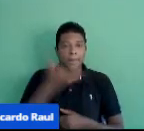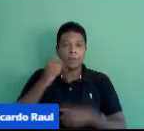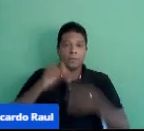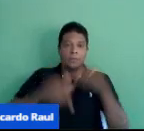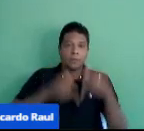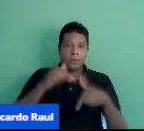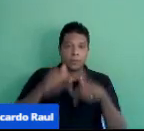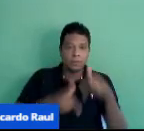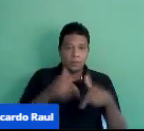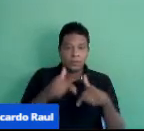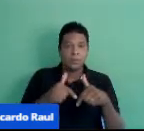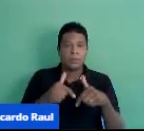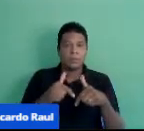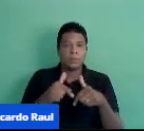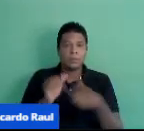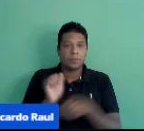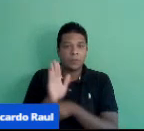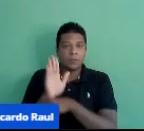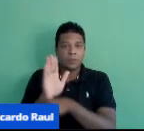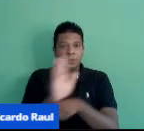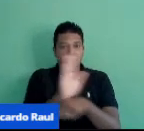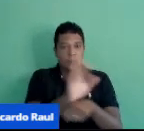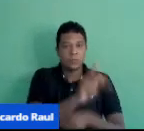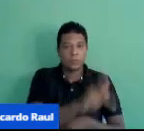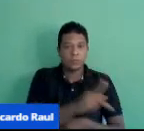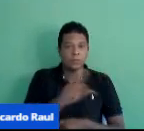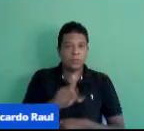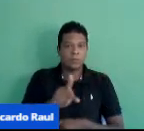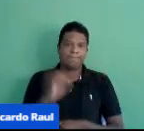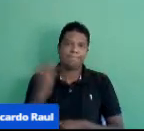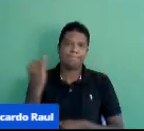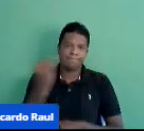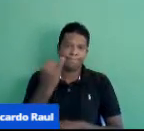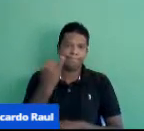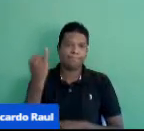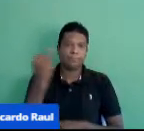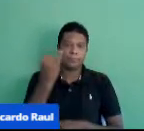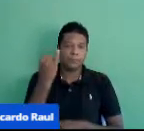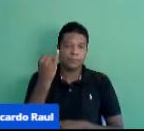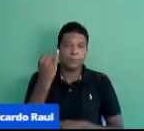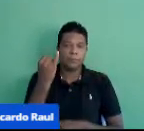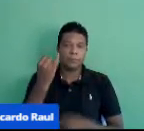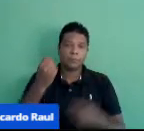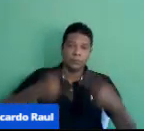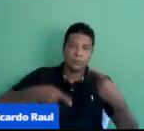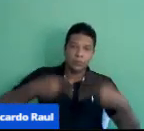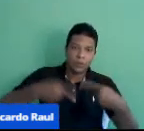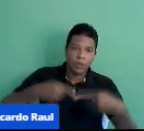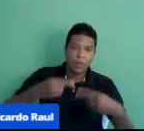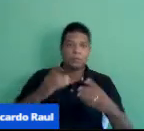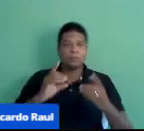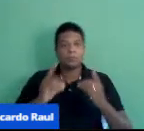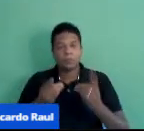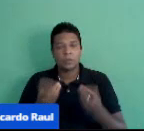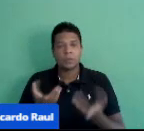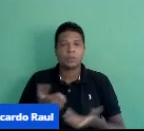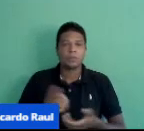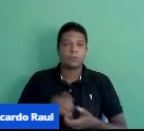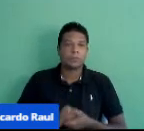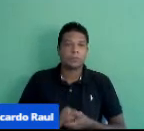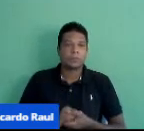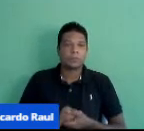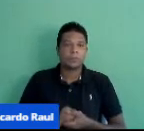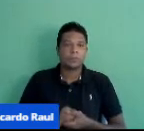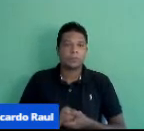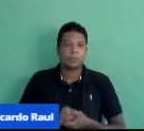para atender as necessidades desses professores, né? Então, é muito importante esse diálogo, e a gente está, né, fazendo